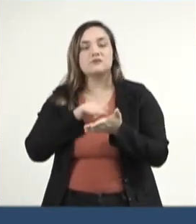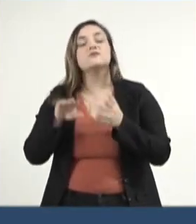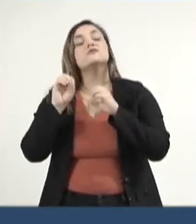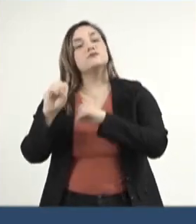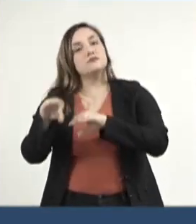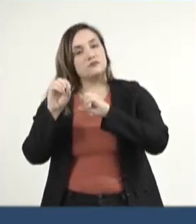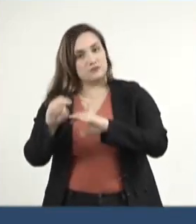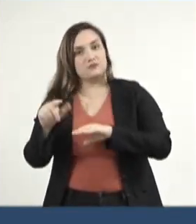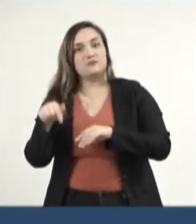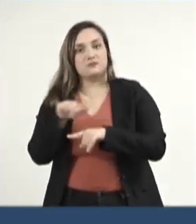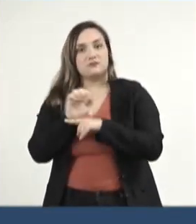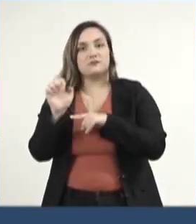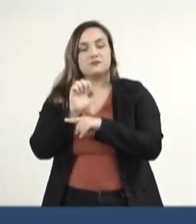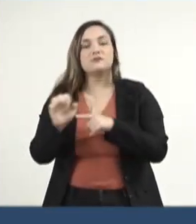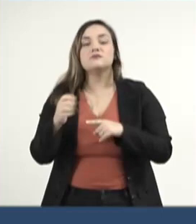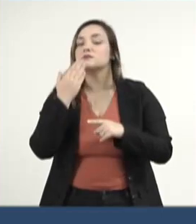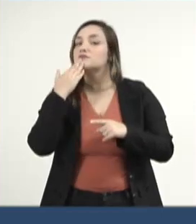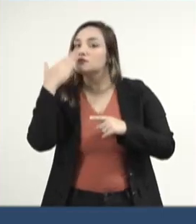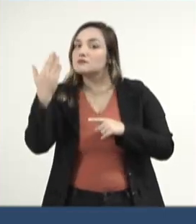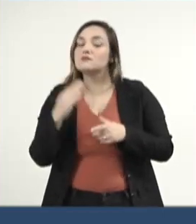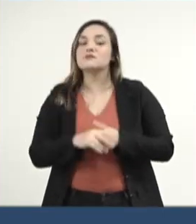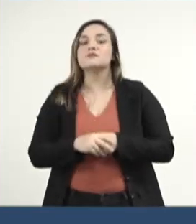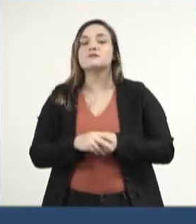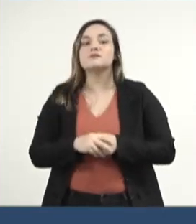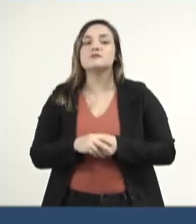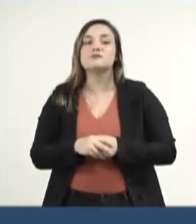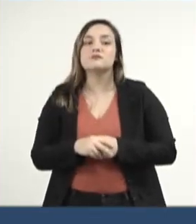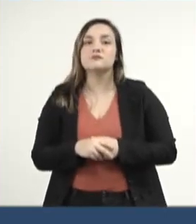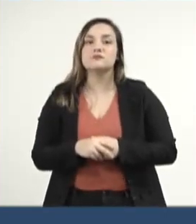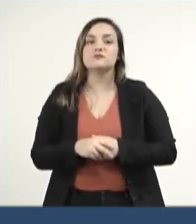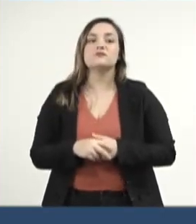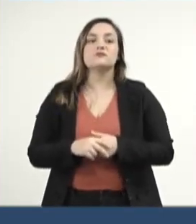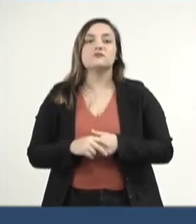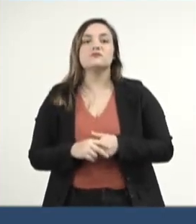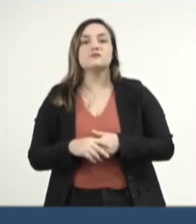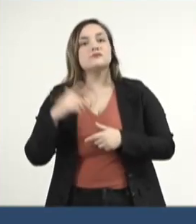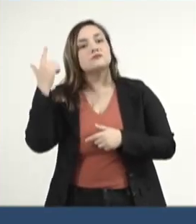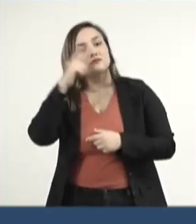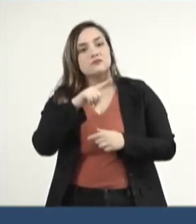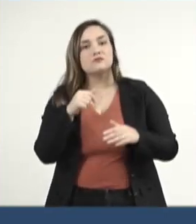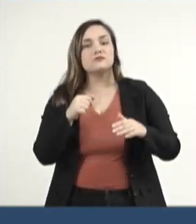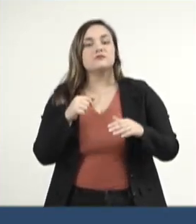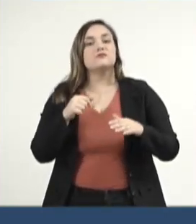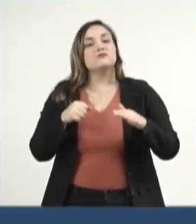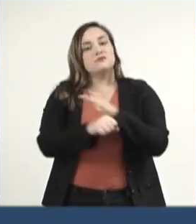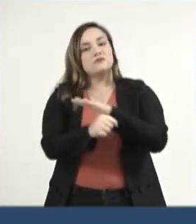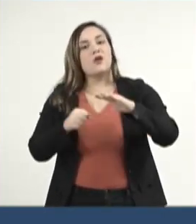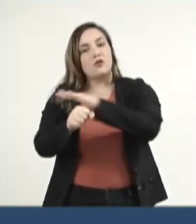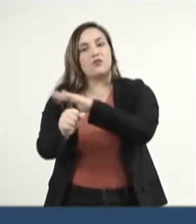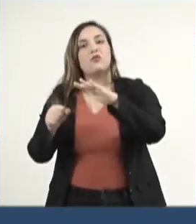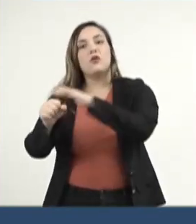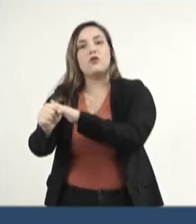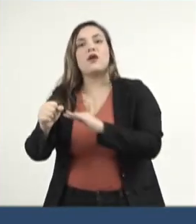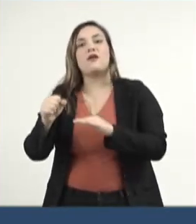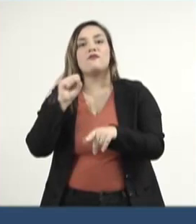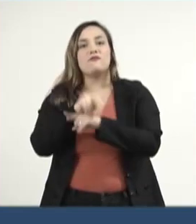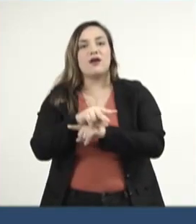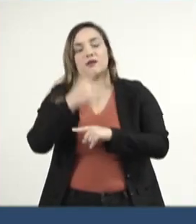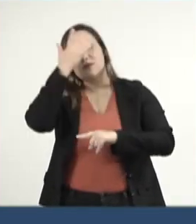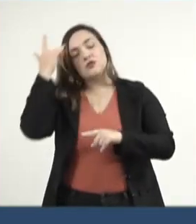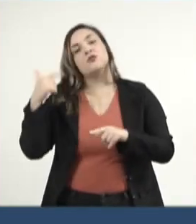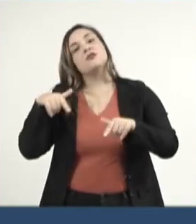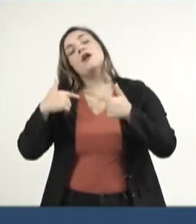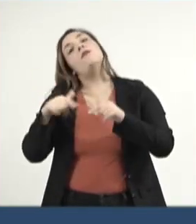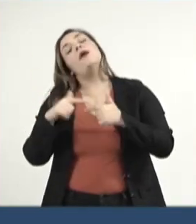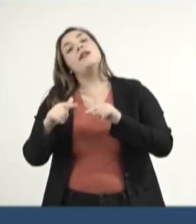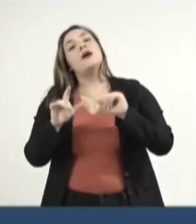de Educação, solicitando medidas no sentido de garantir a lotação de agente patrimonial ou a